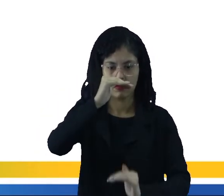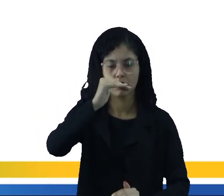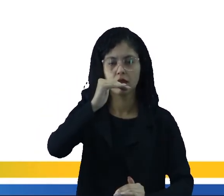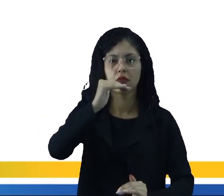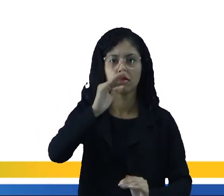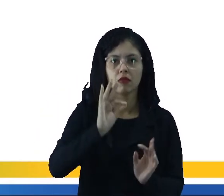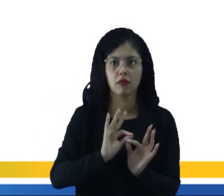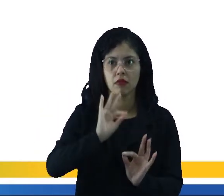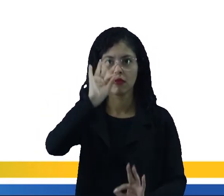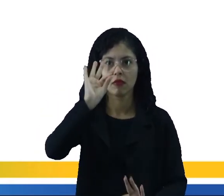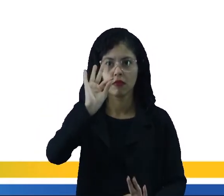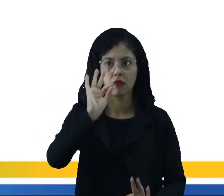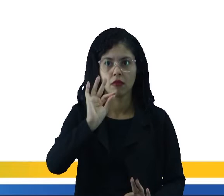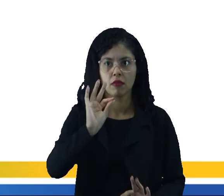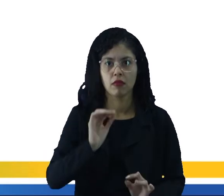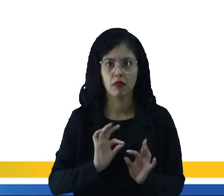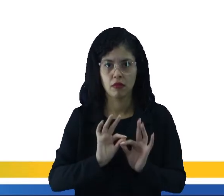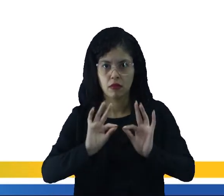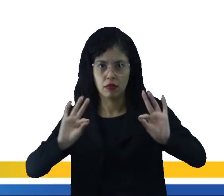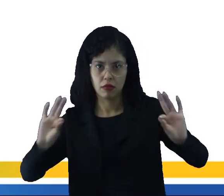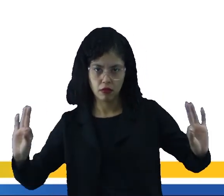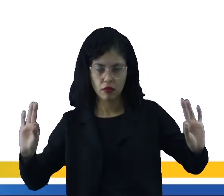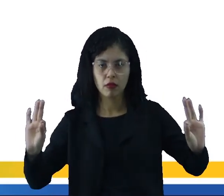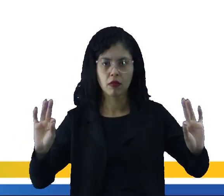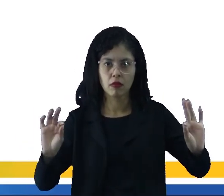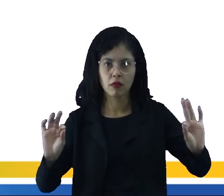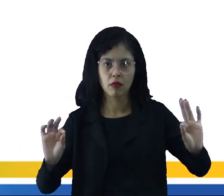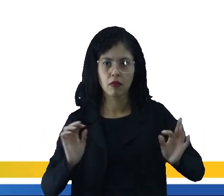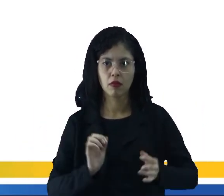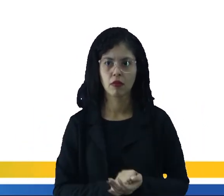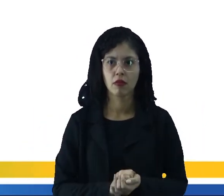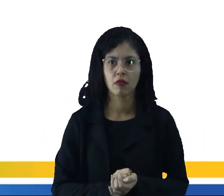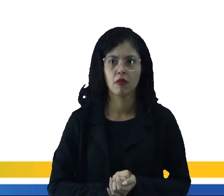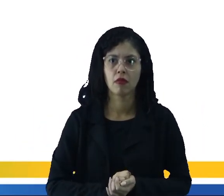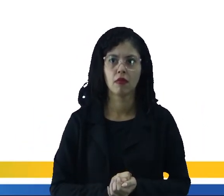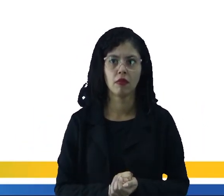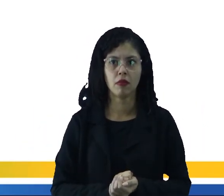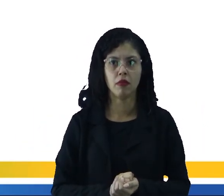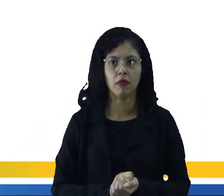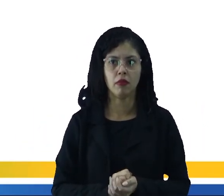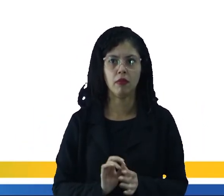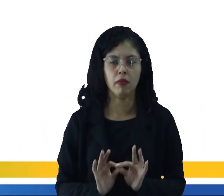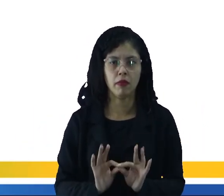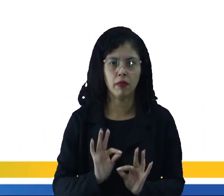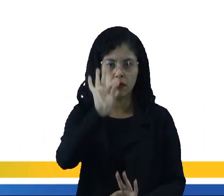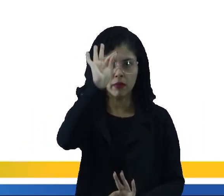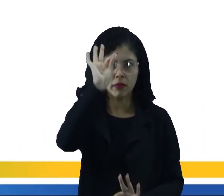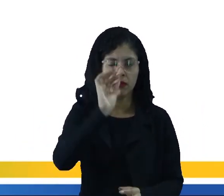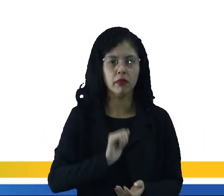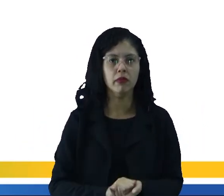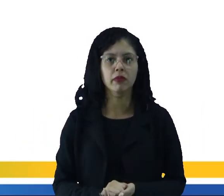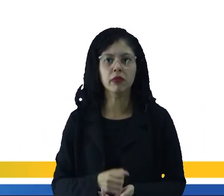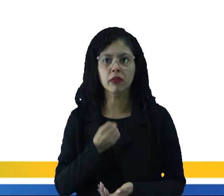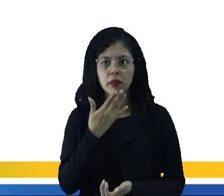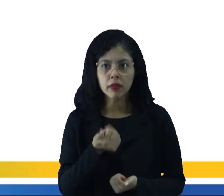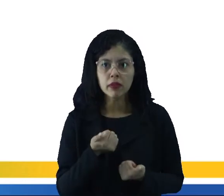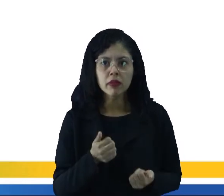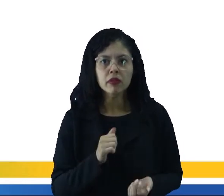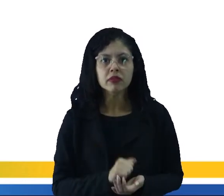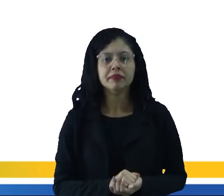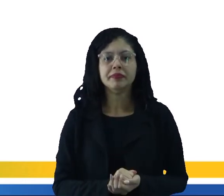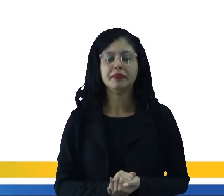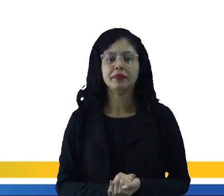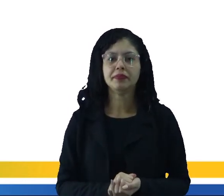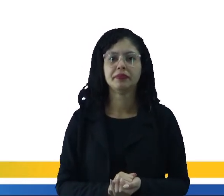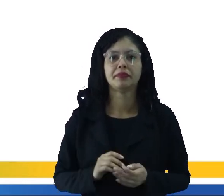a longitude. A latitude é na minha horizontal e a minha longitude na vertical. Então a minha